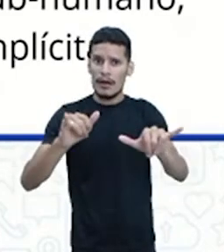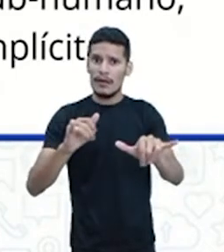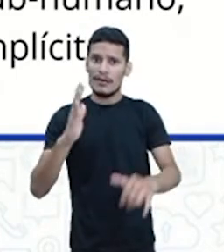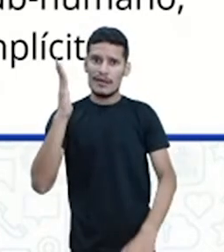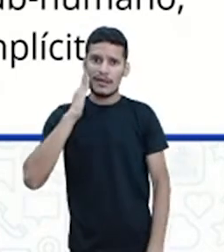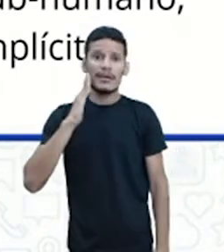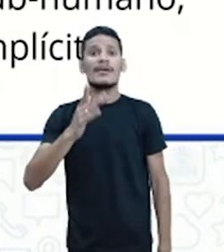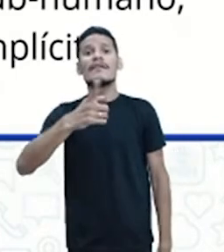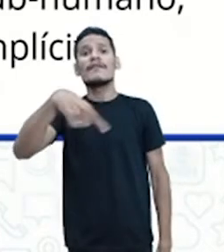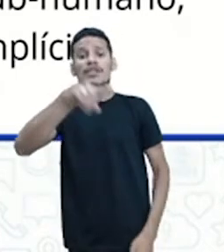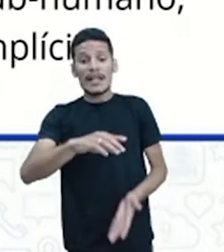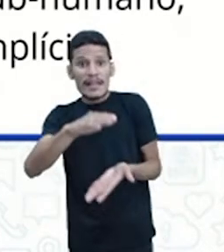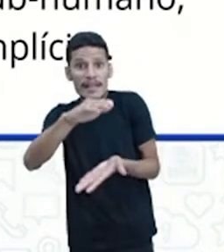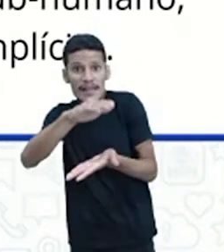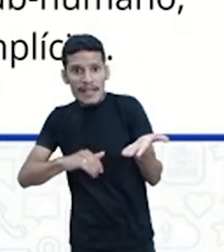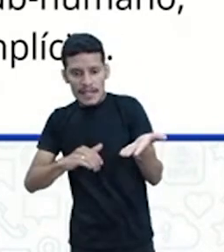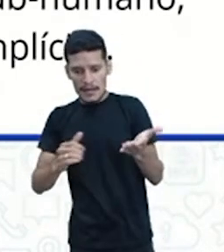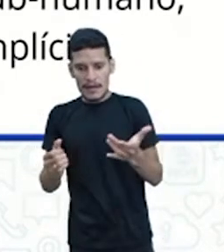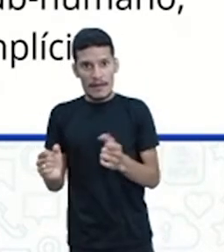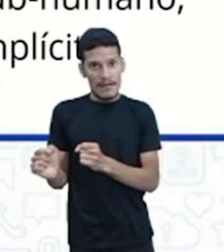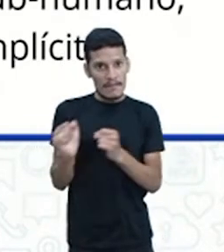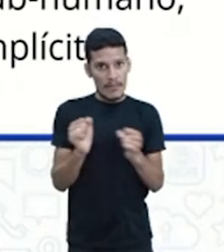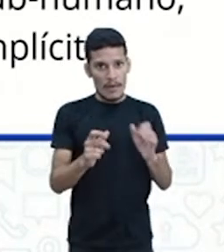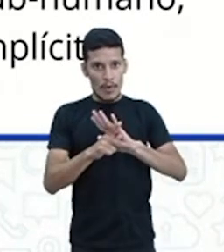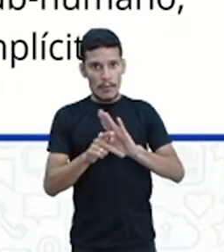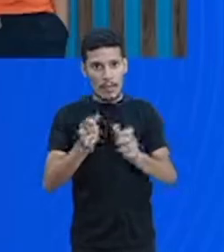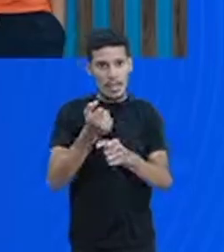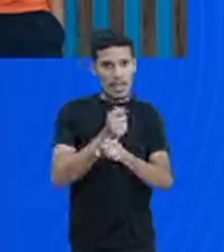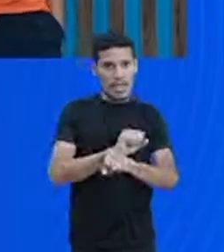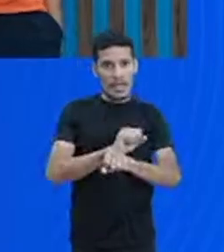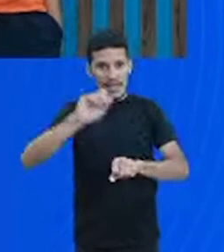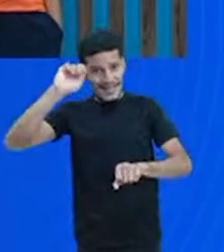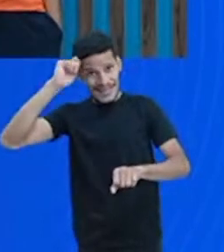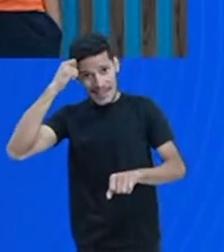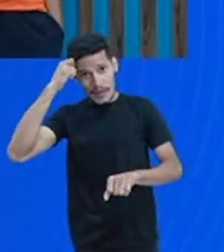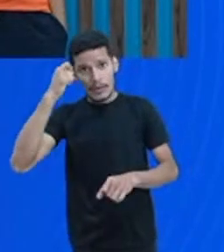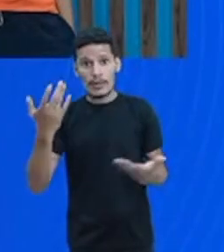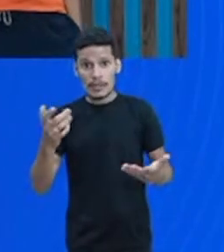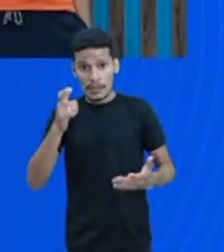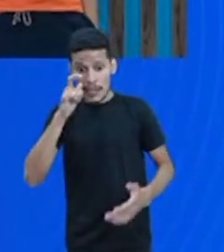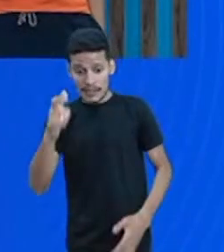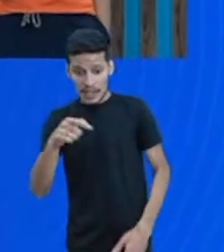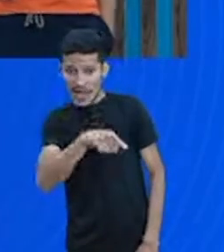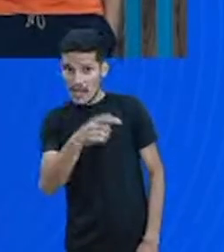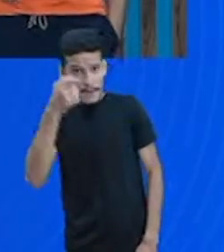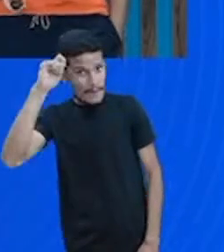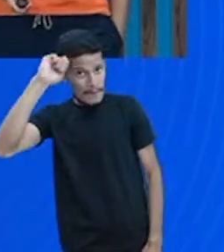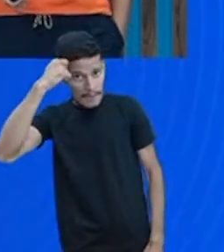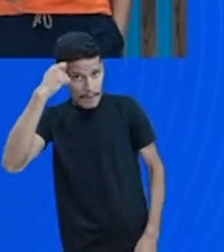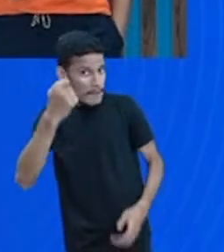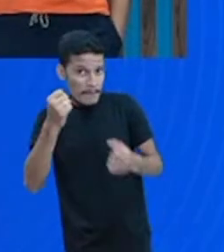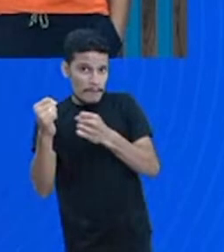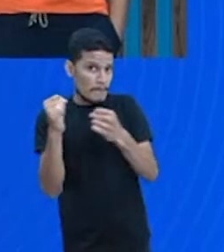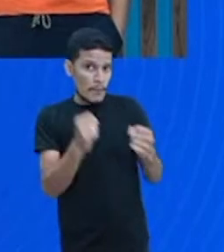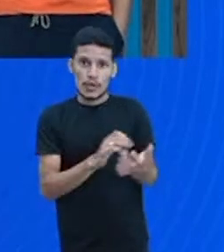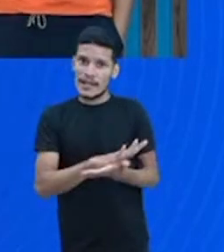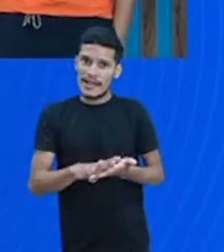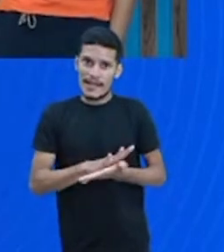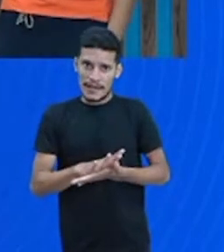você retira o poder desses corpos. E aí é mais interessante que eles não tenham poder, né? E,